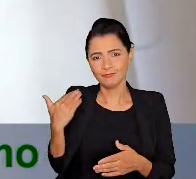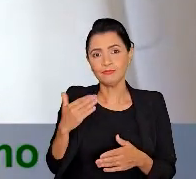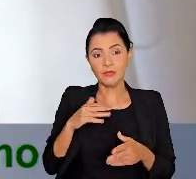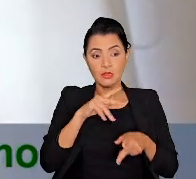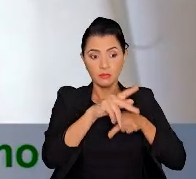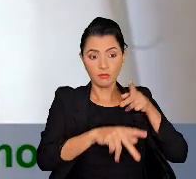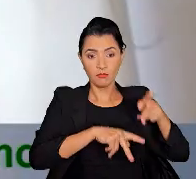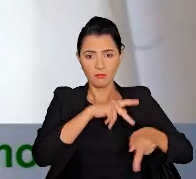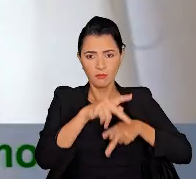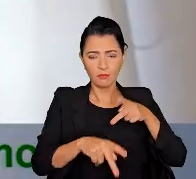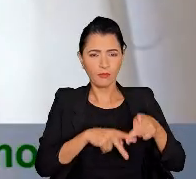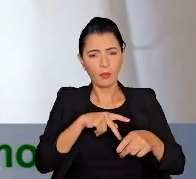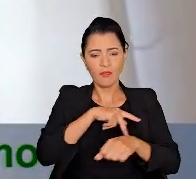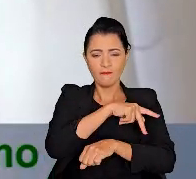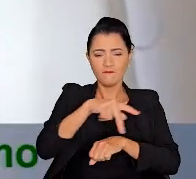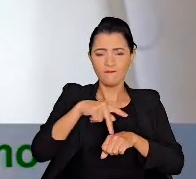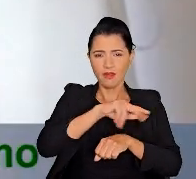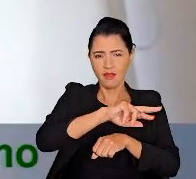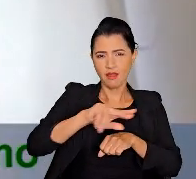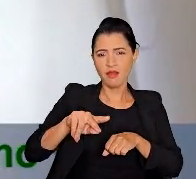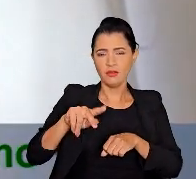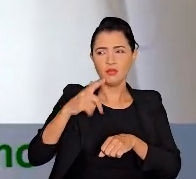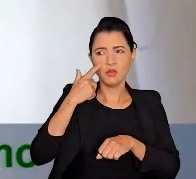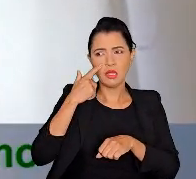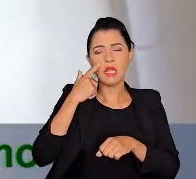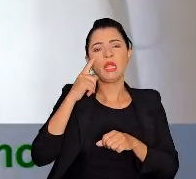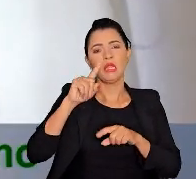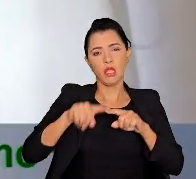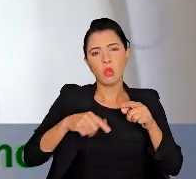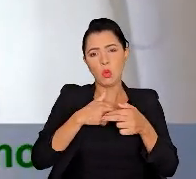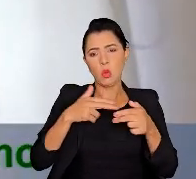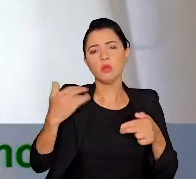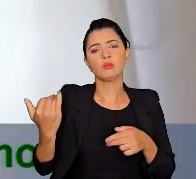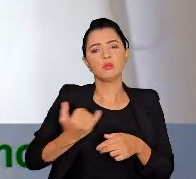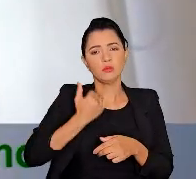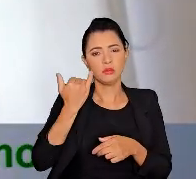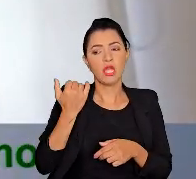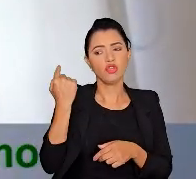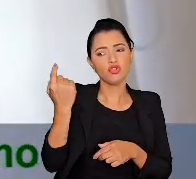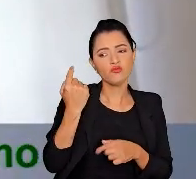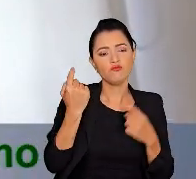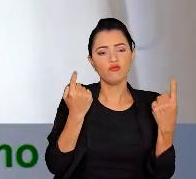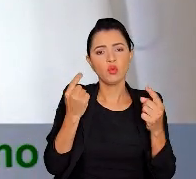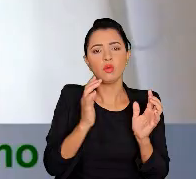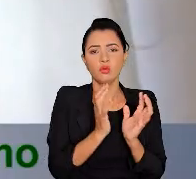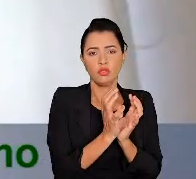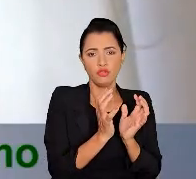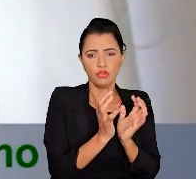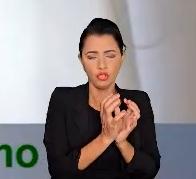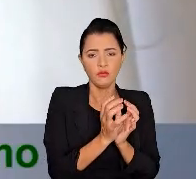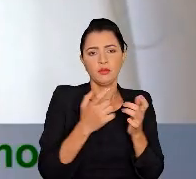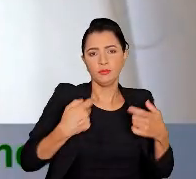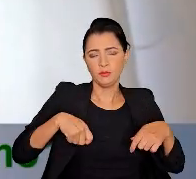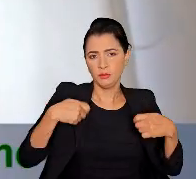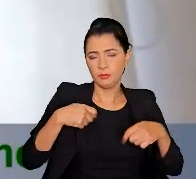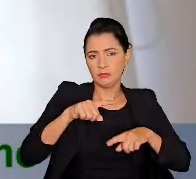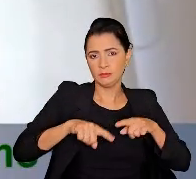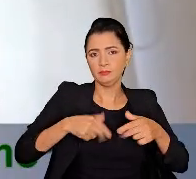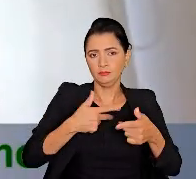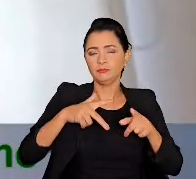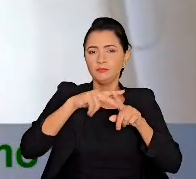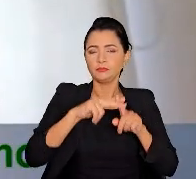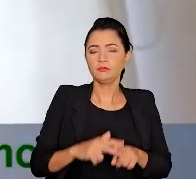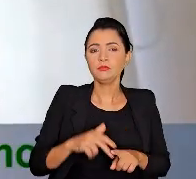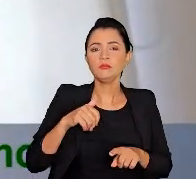muitos países do mundo, tem diante de si questões fundamentais, de ordem individual e coletiva. Mas, certamente, a